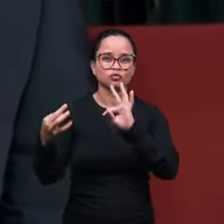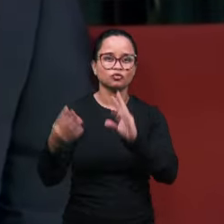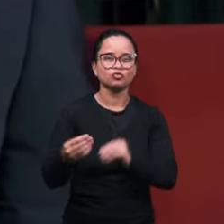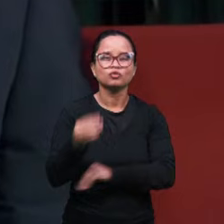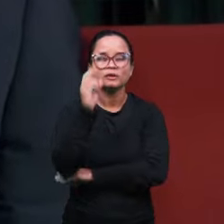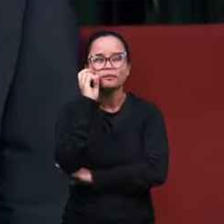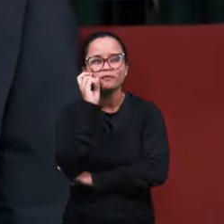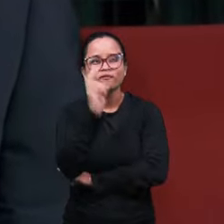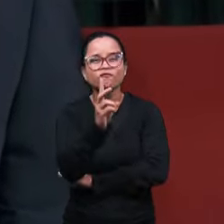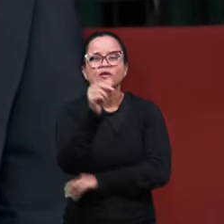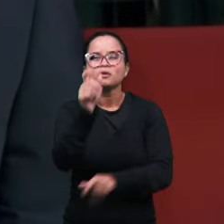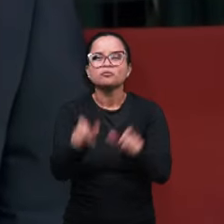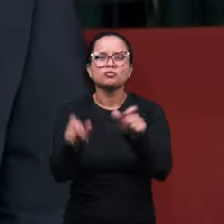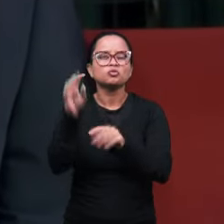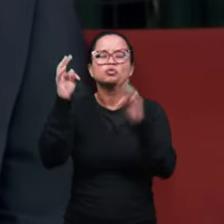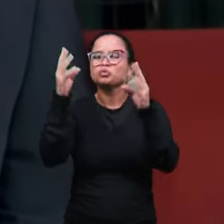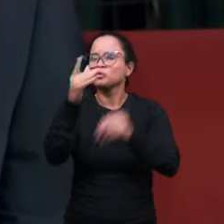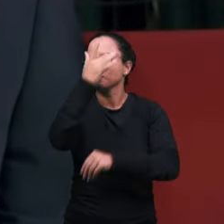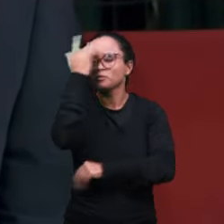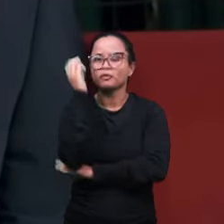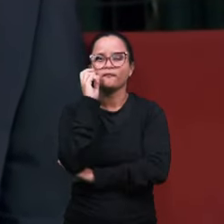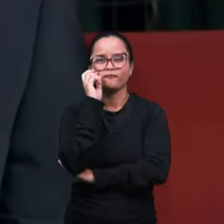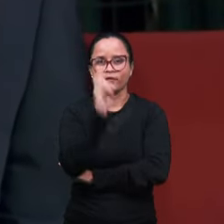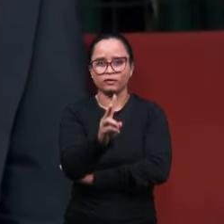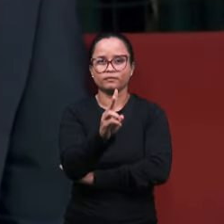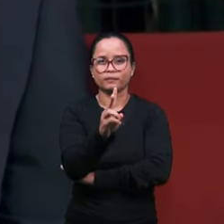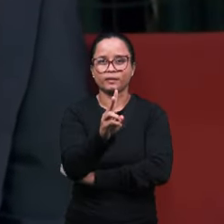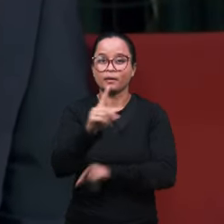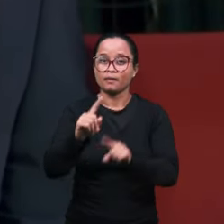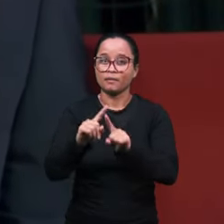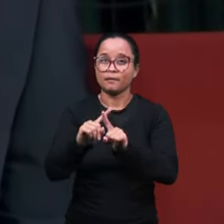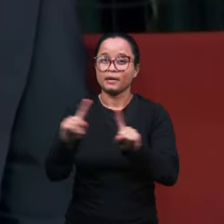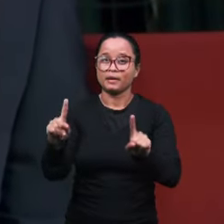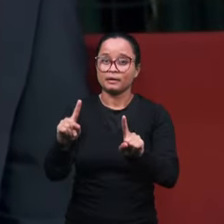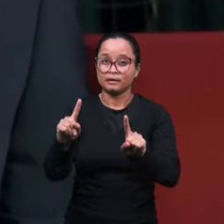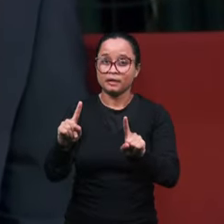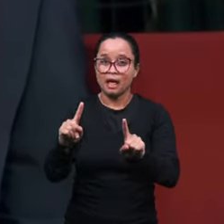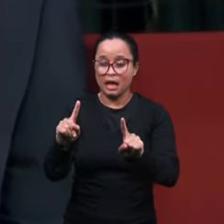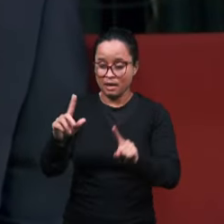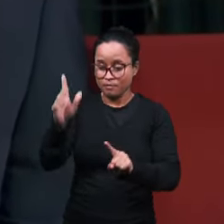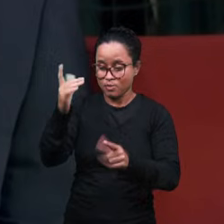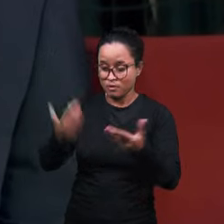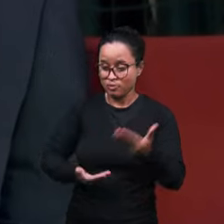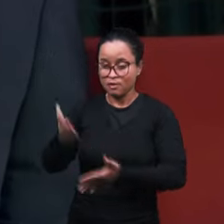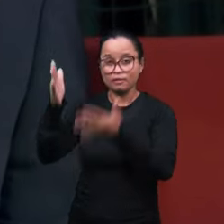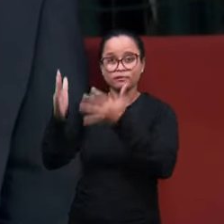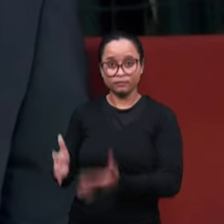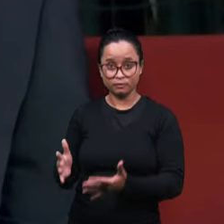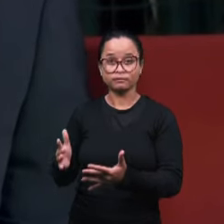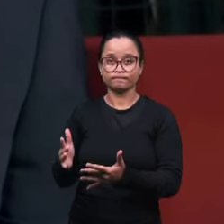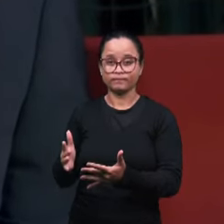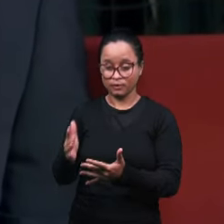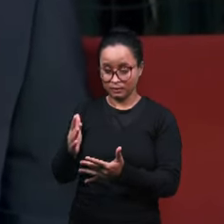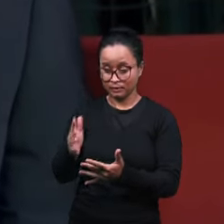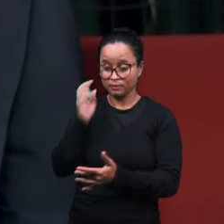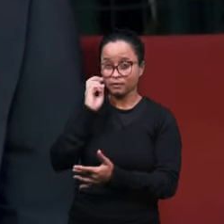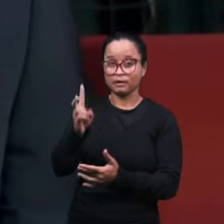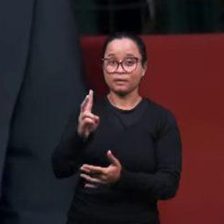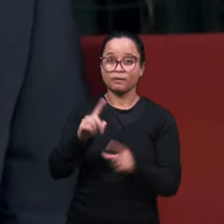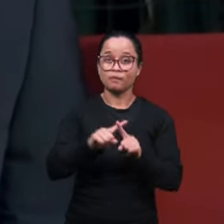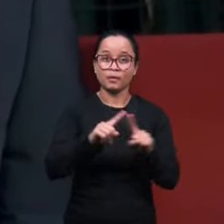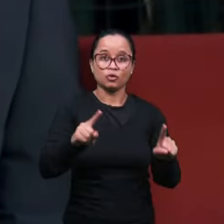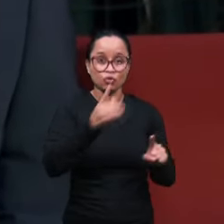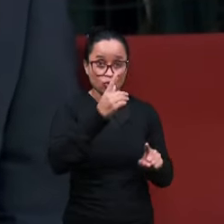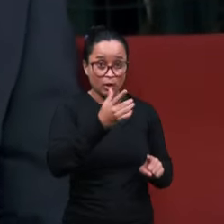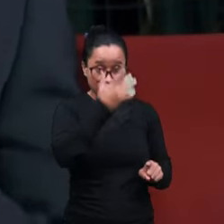olho de todos, não é só da igreja e daqueles que creem no Senhor. O mundo, ele está se apercebendo de um momento